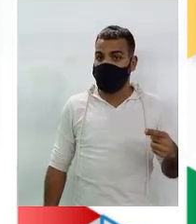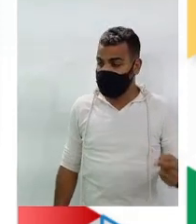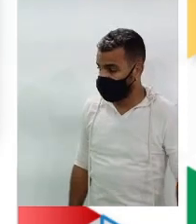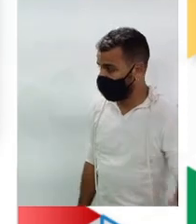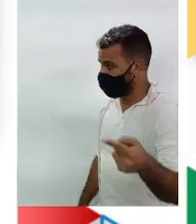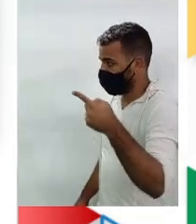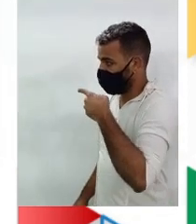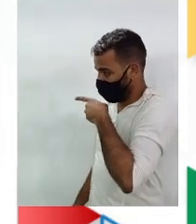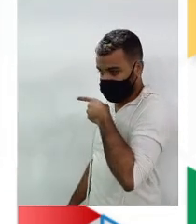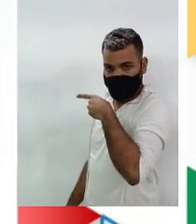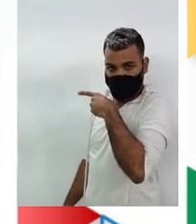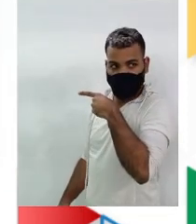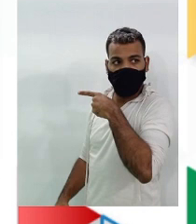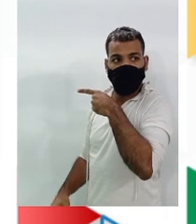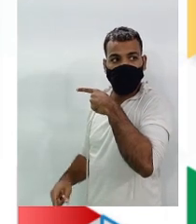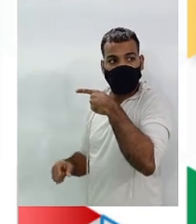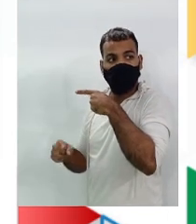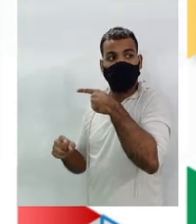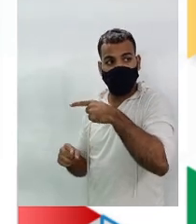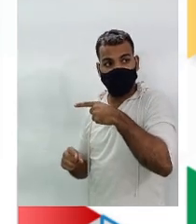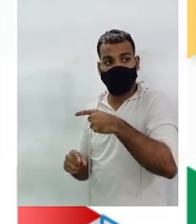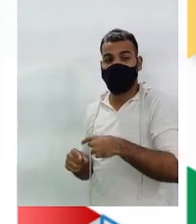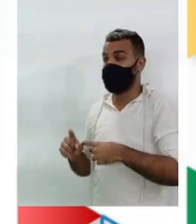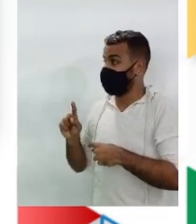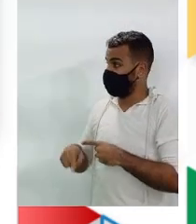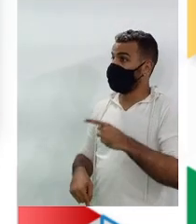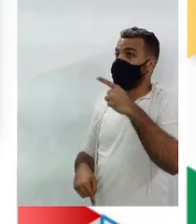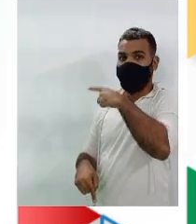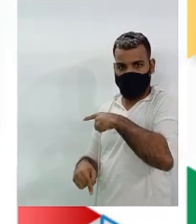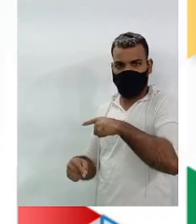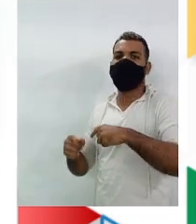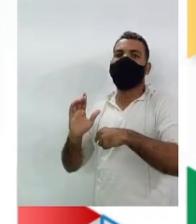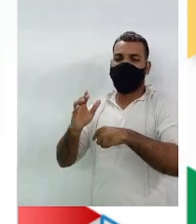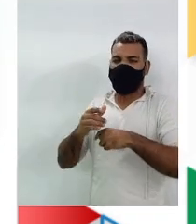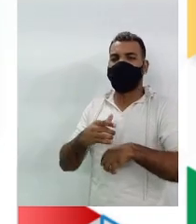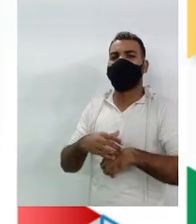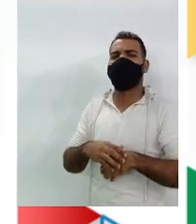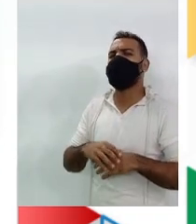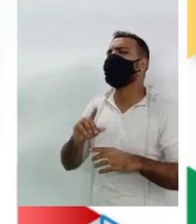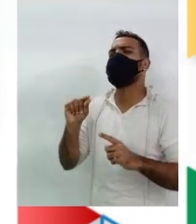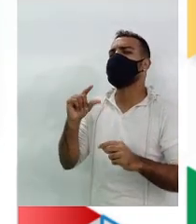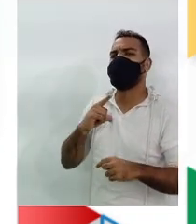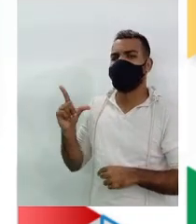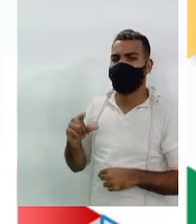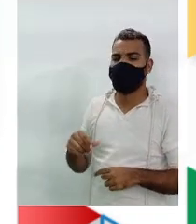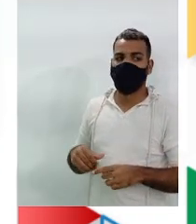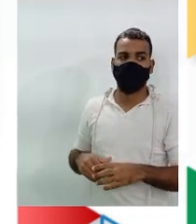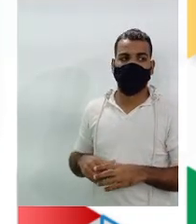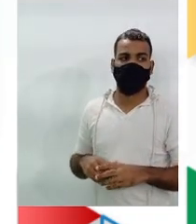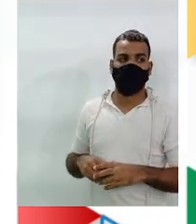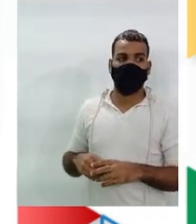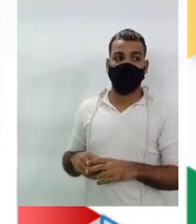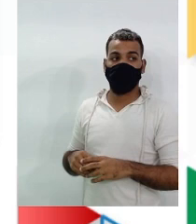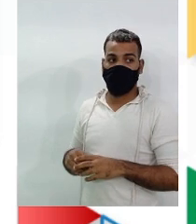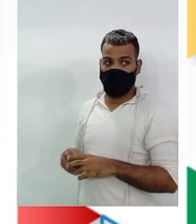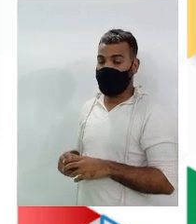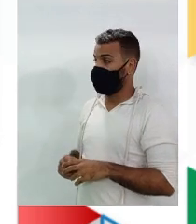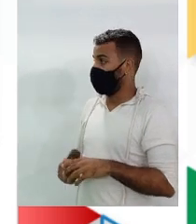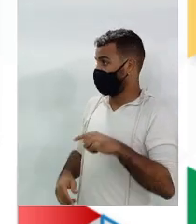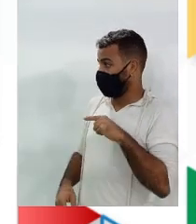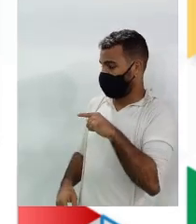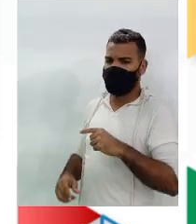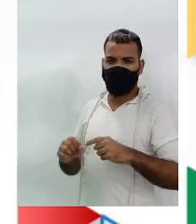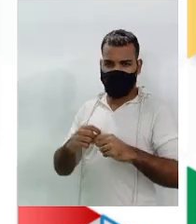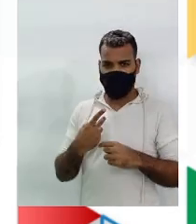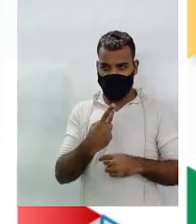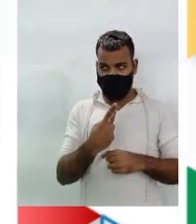slide e para os da pergunta, o que é que nós temos aqui? Neste, antes de finalizarmos, se fôssemos